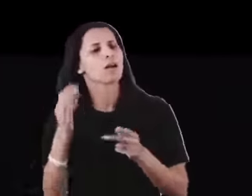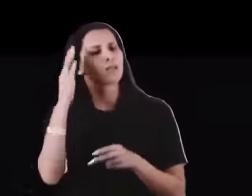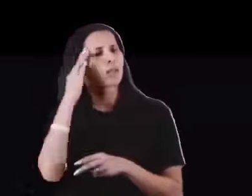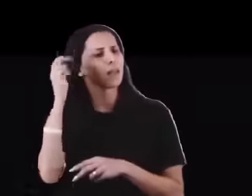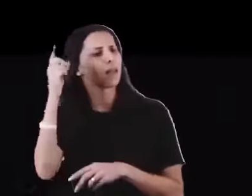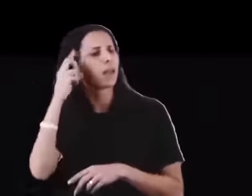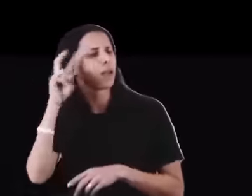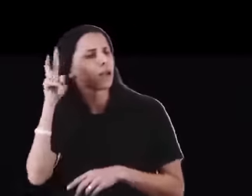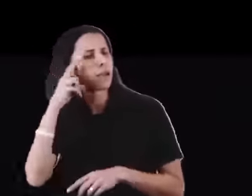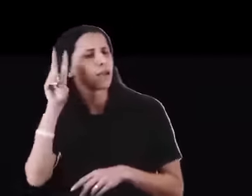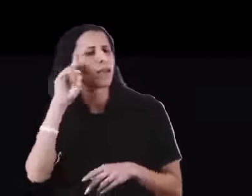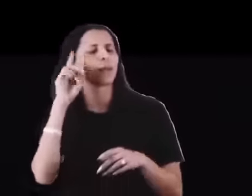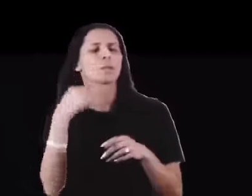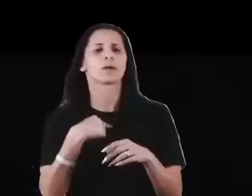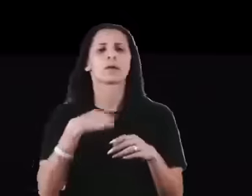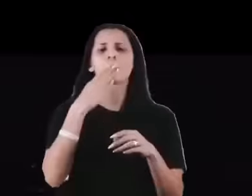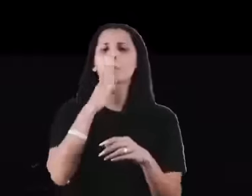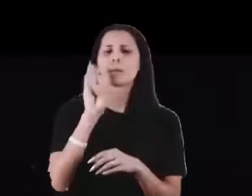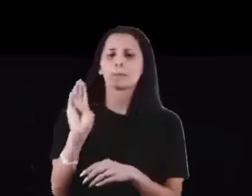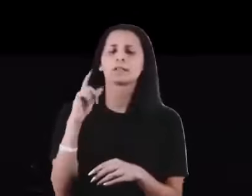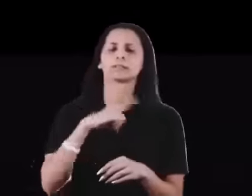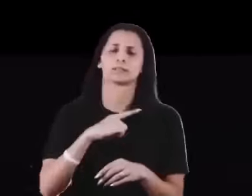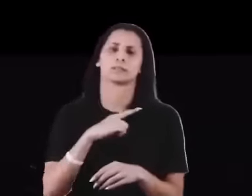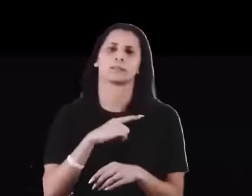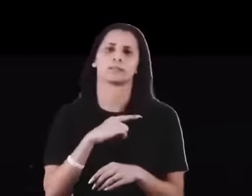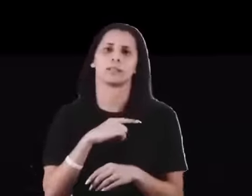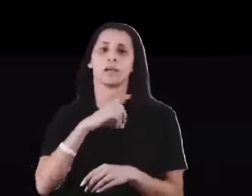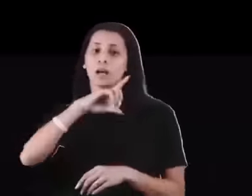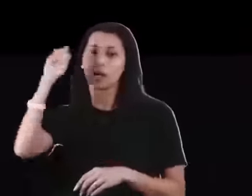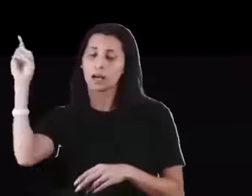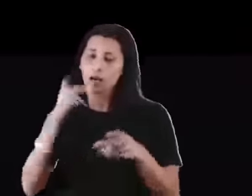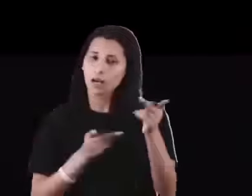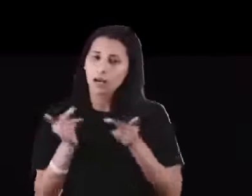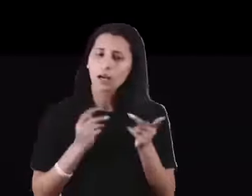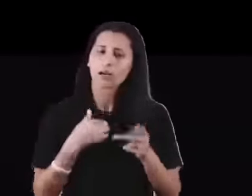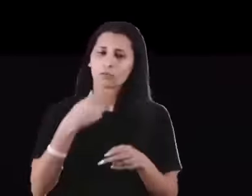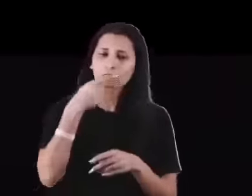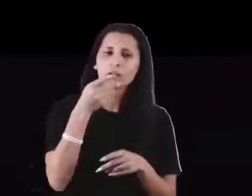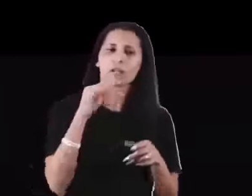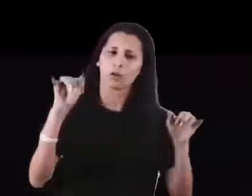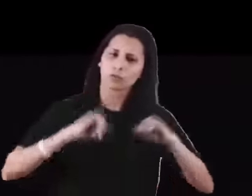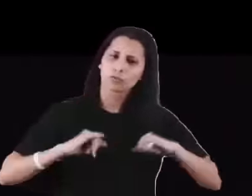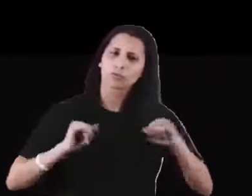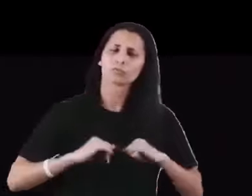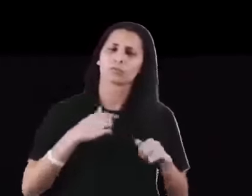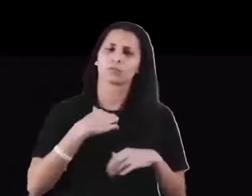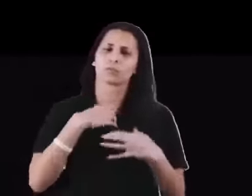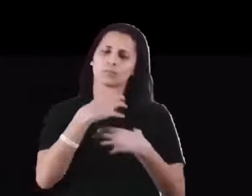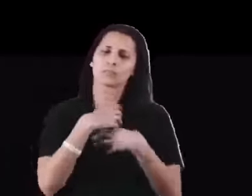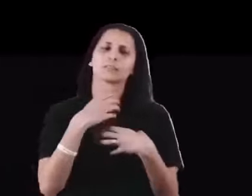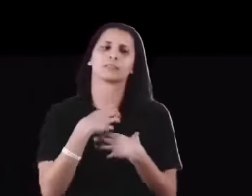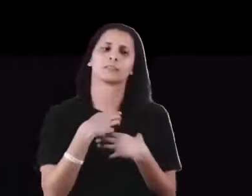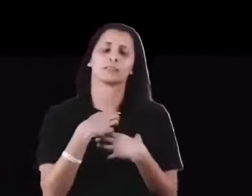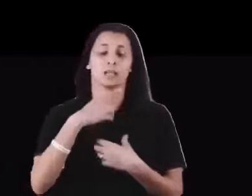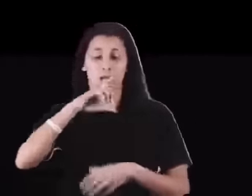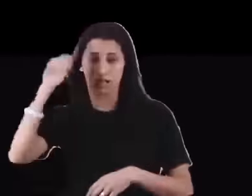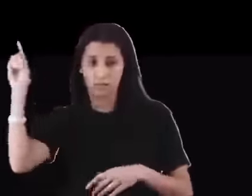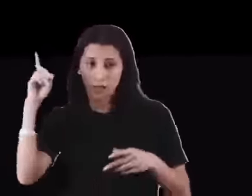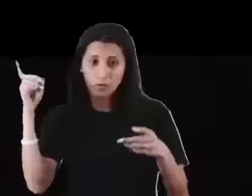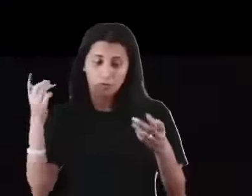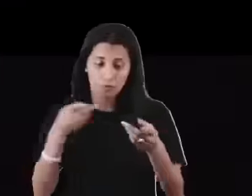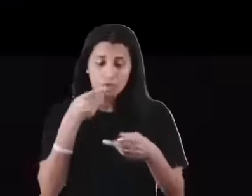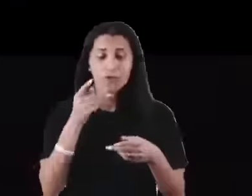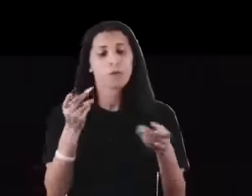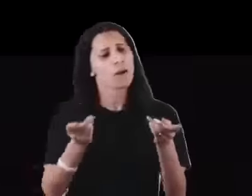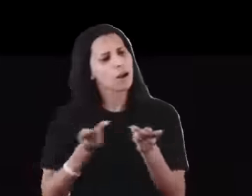preservar a vida do seu filho pagar eu falei para você que eu ouvi seu sofrimento h eu falei que você ia ter uma dependência poderosa